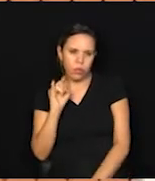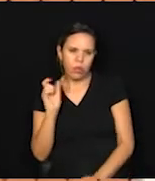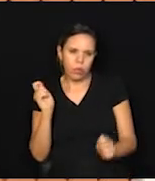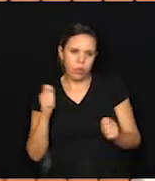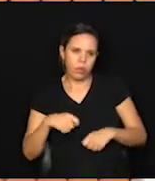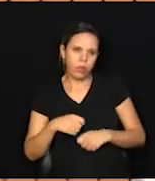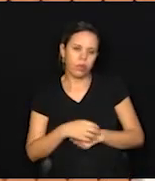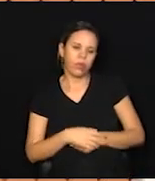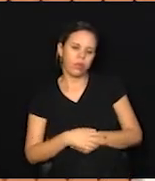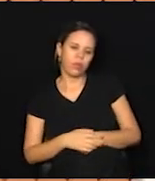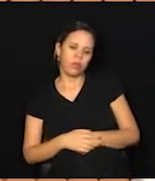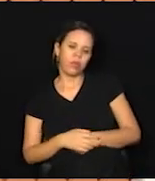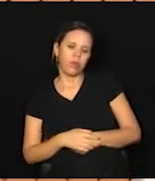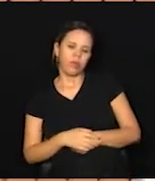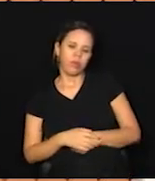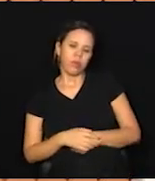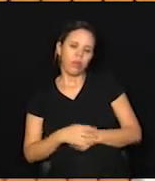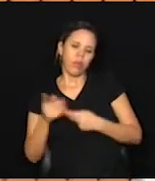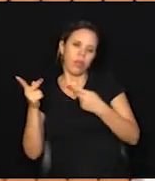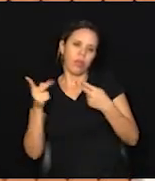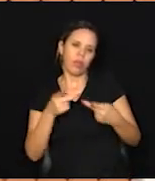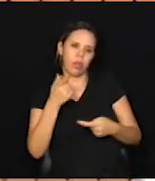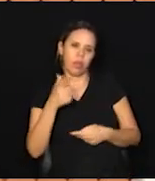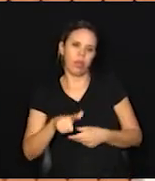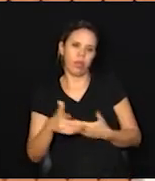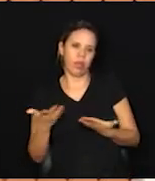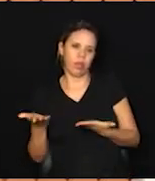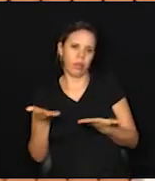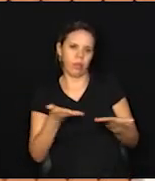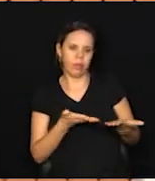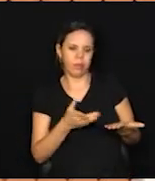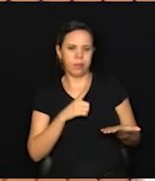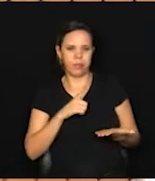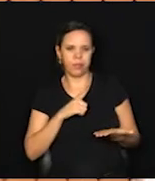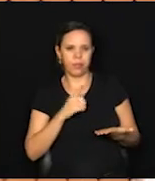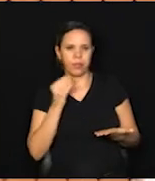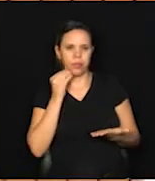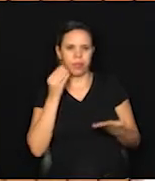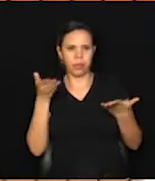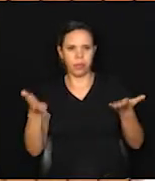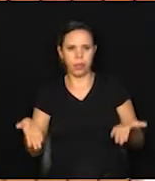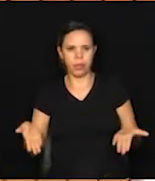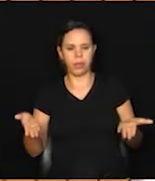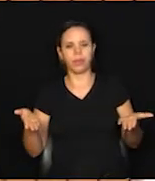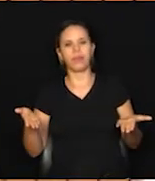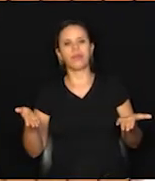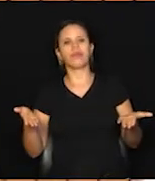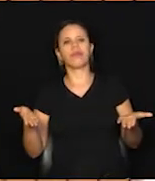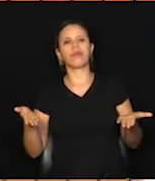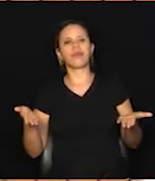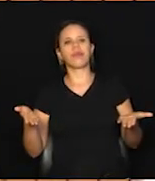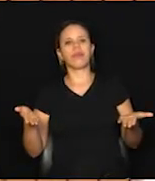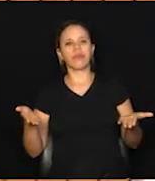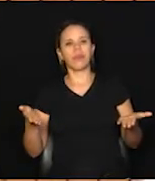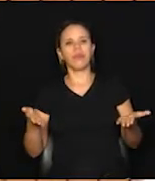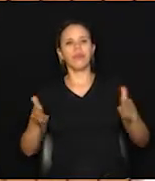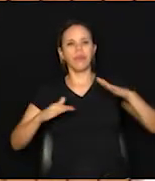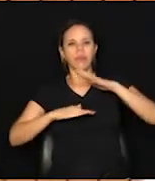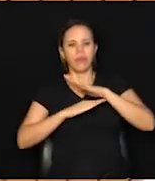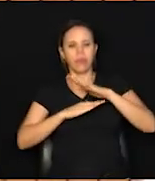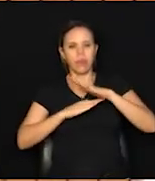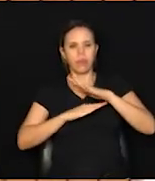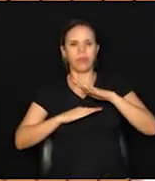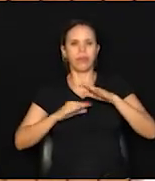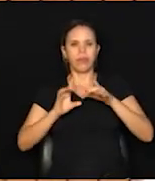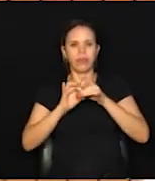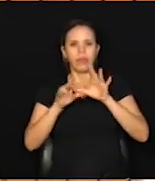né, forem convidados, que aqui venham e tenham esse espaço, né, que a Casa do Povo, a Casa Legislativa, a